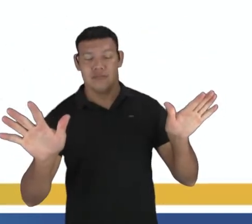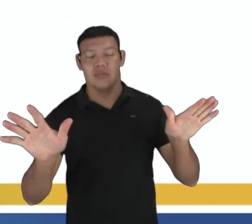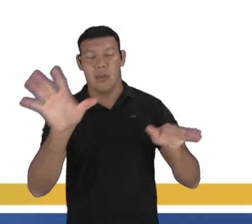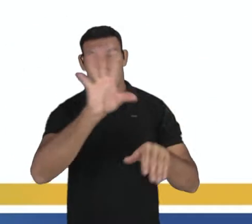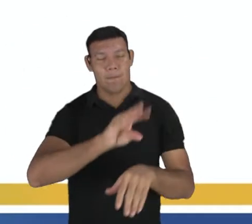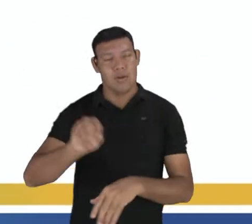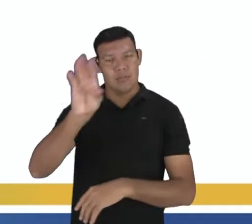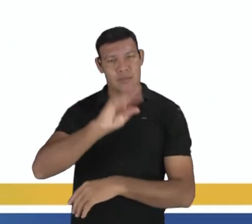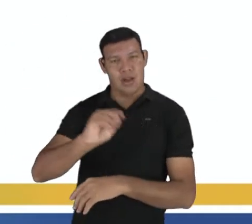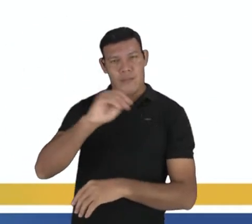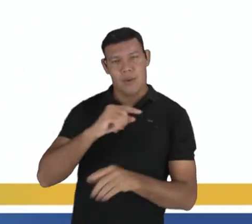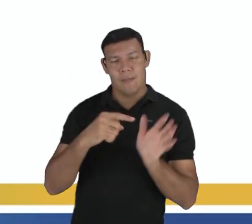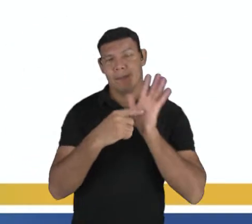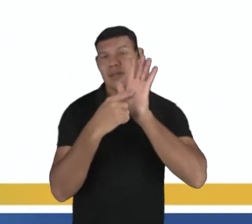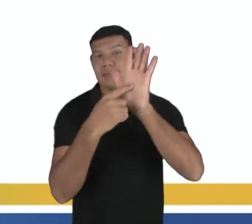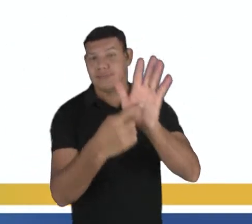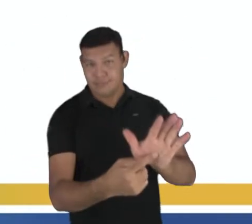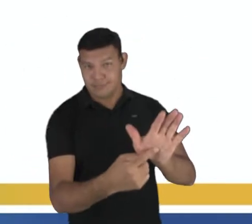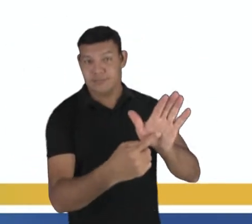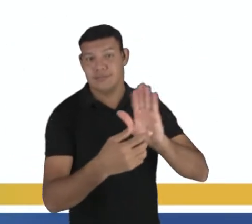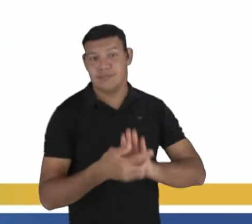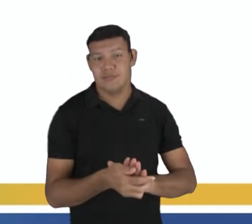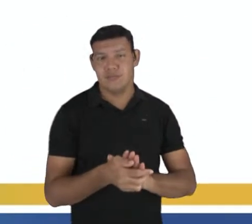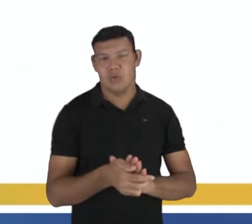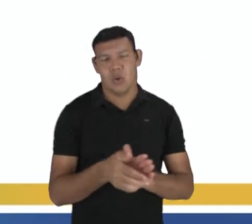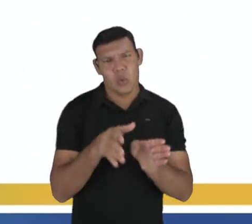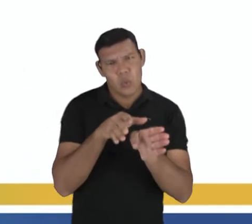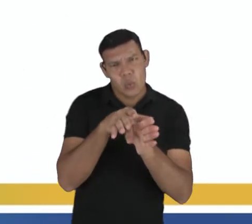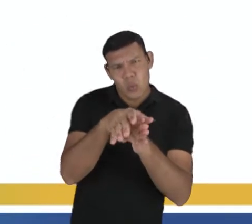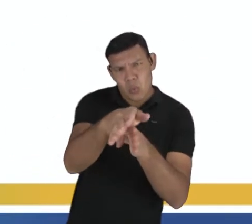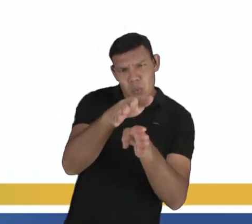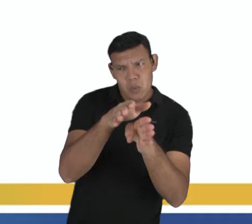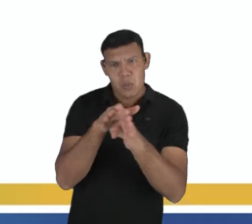enunciado, apontando com isso a direção